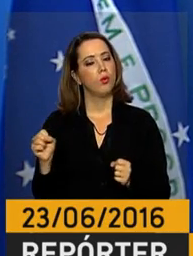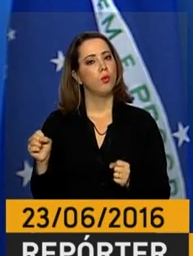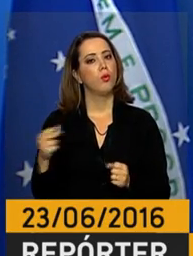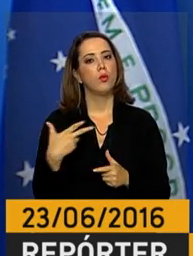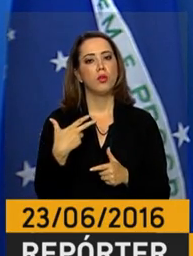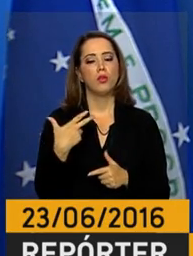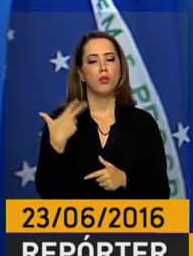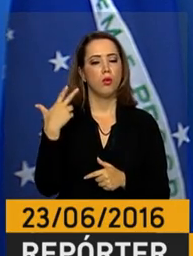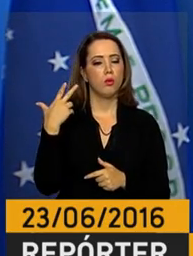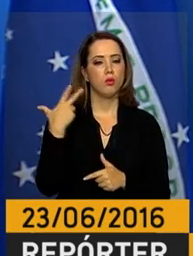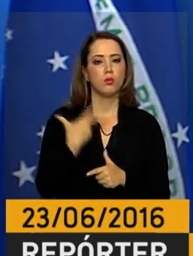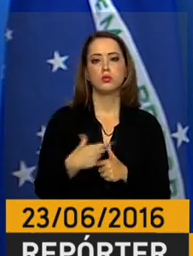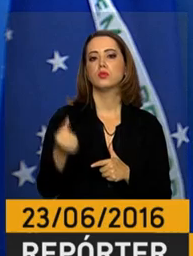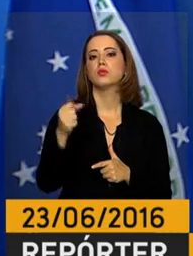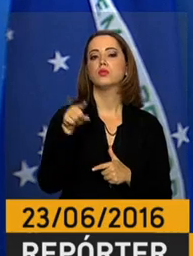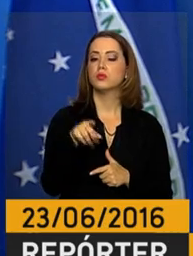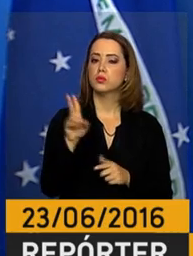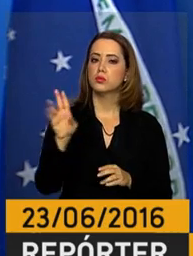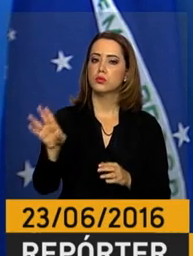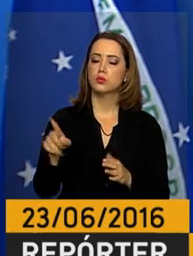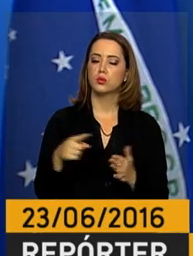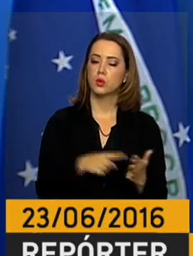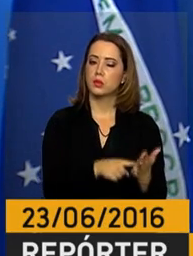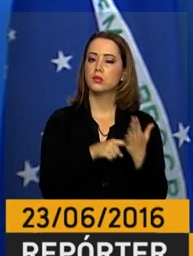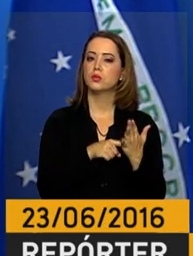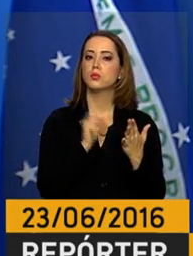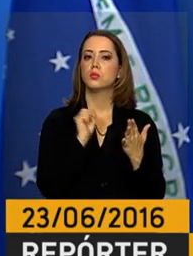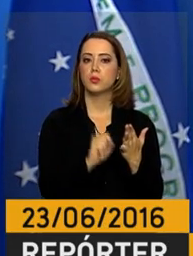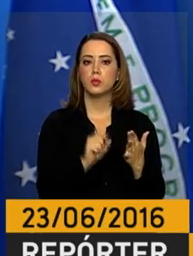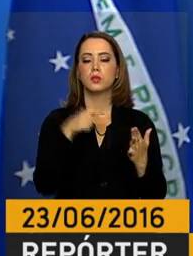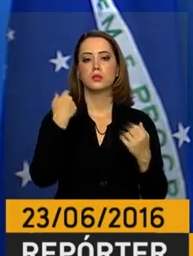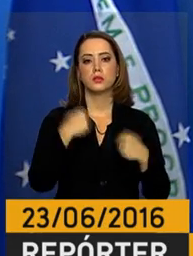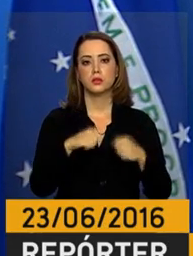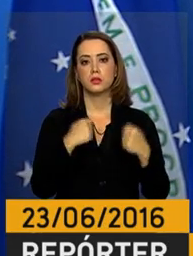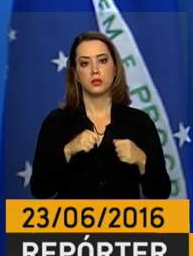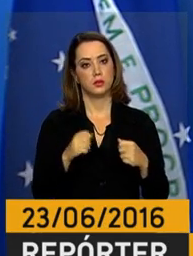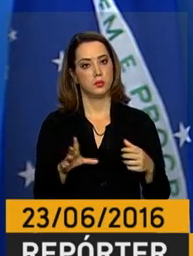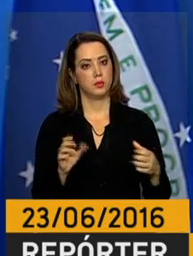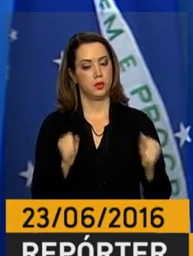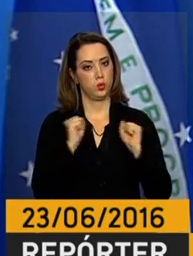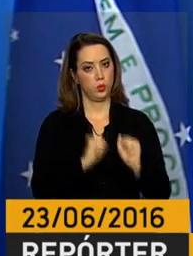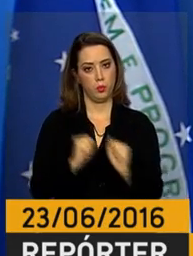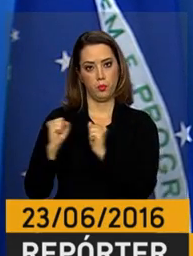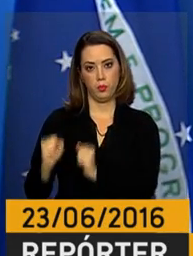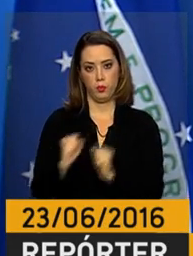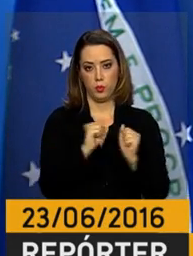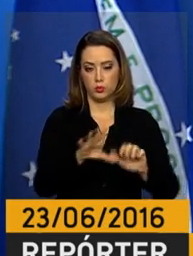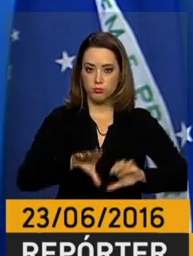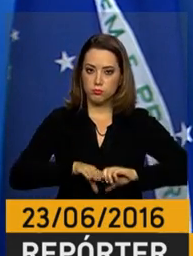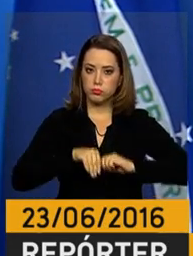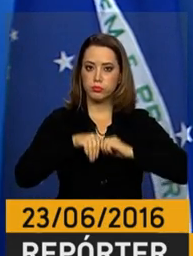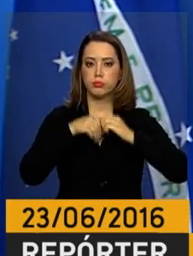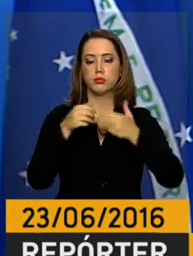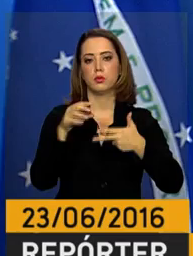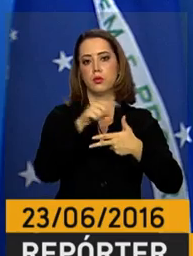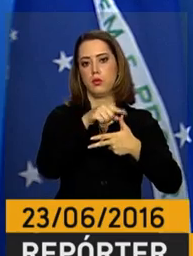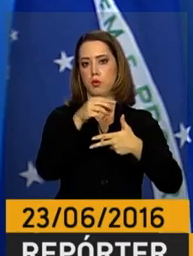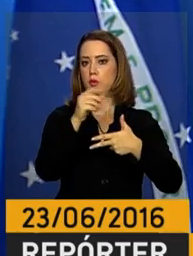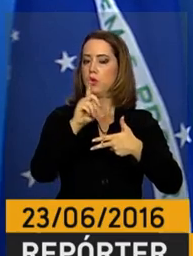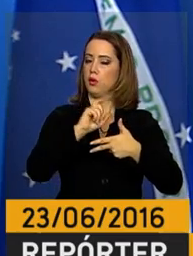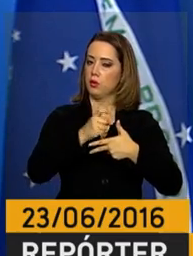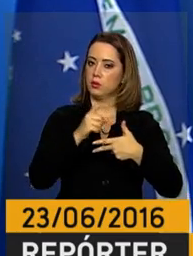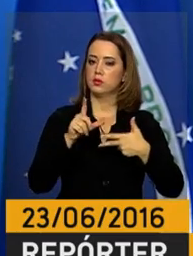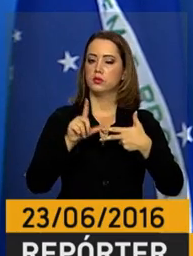mostra que a convergência de esforços entre os poderes do estado é o caminho Virtuoso e